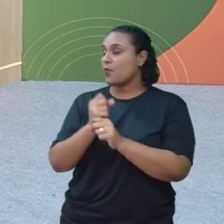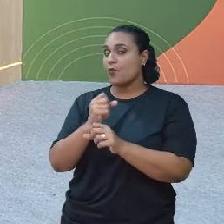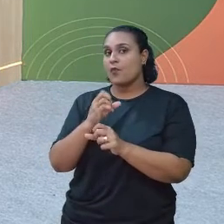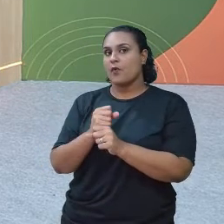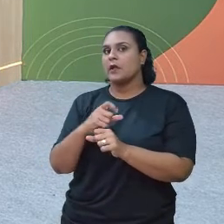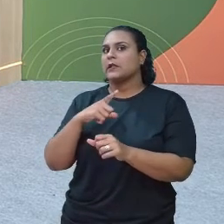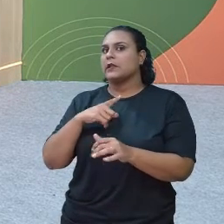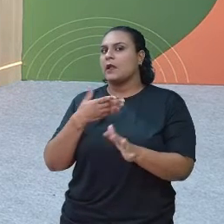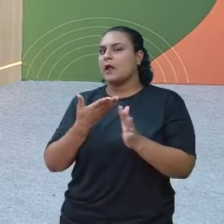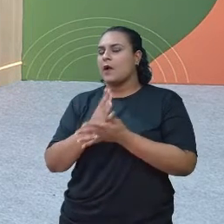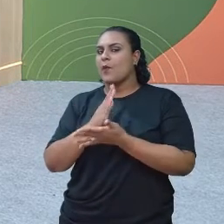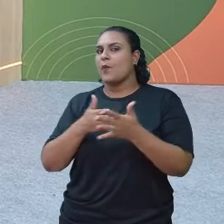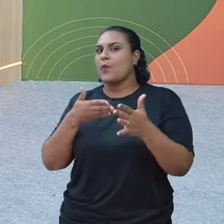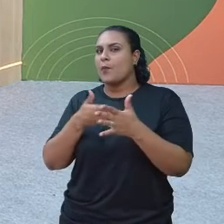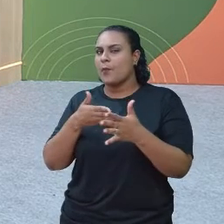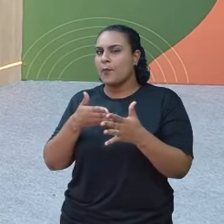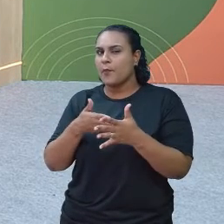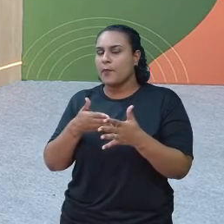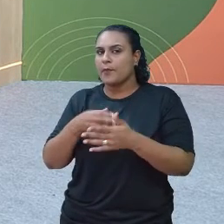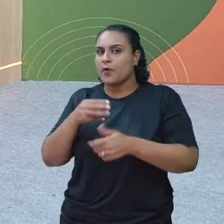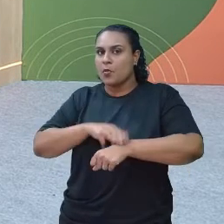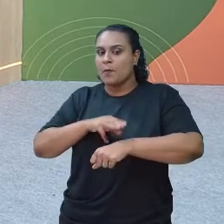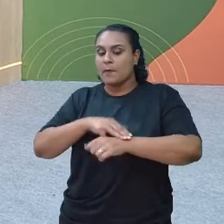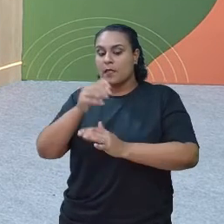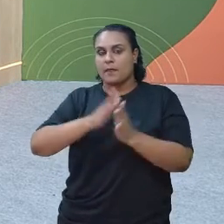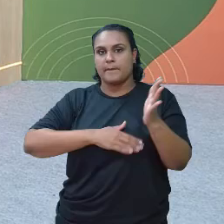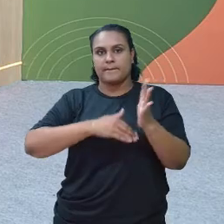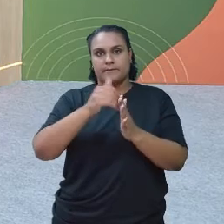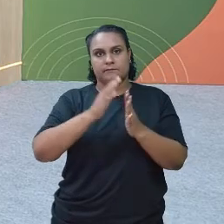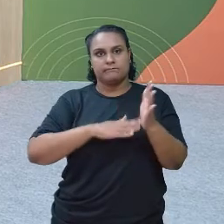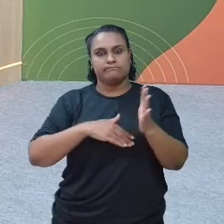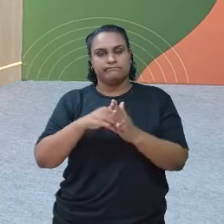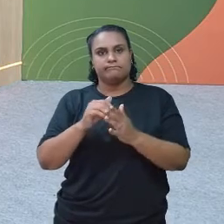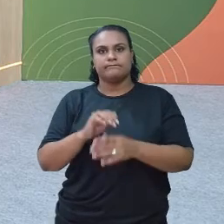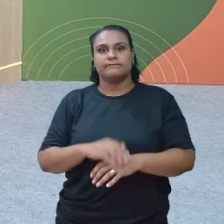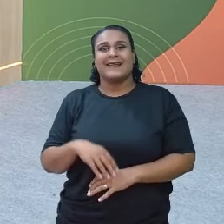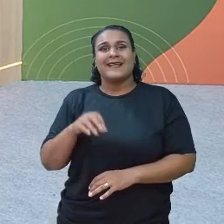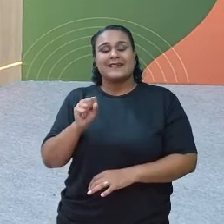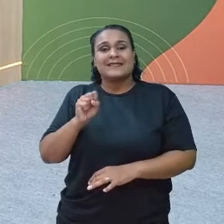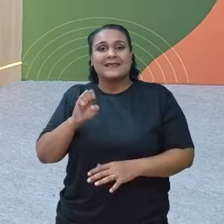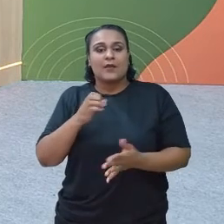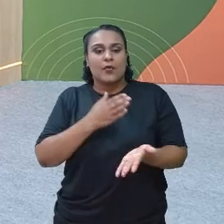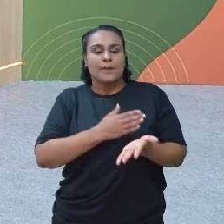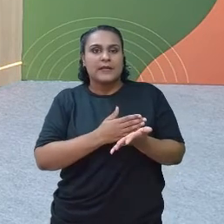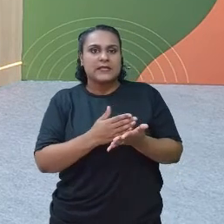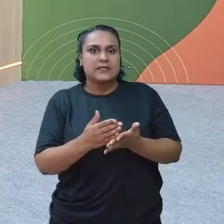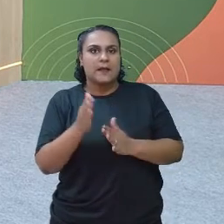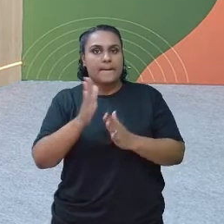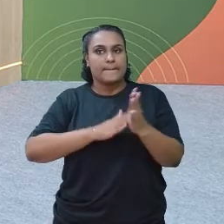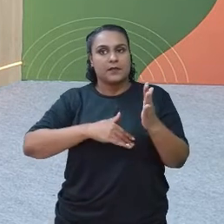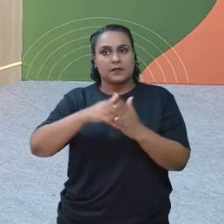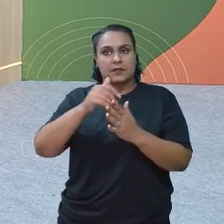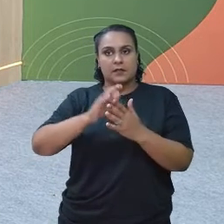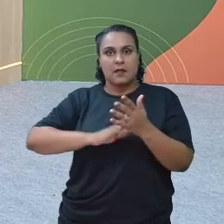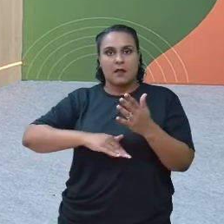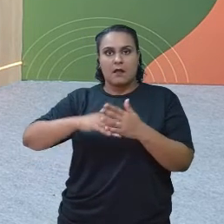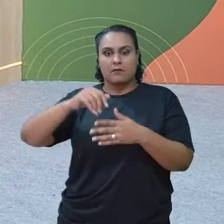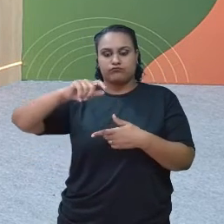algumas restrições na hora que eu for pintar. Então se eu for começar a pintar pela